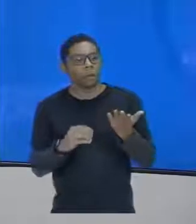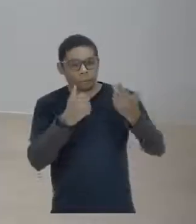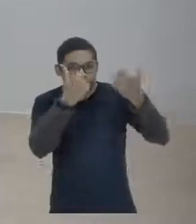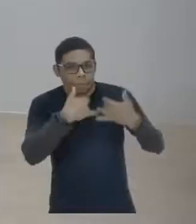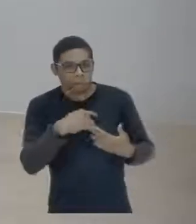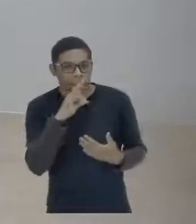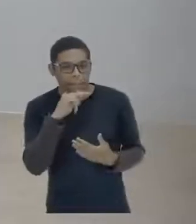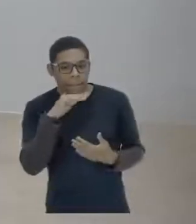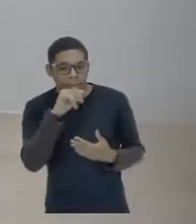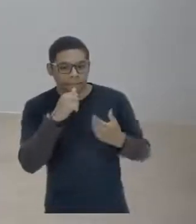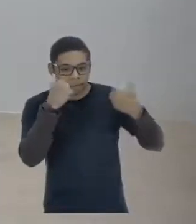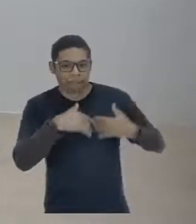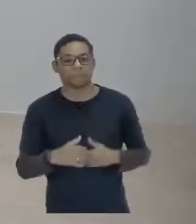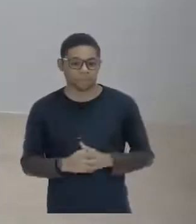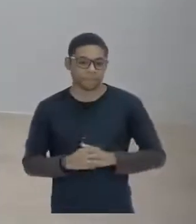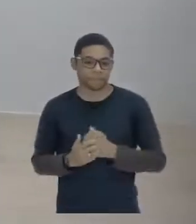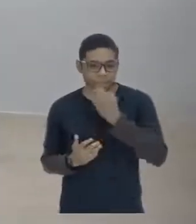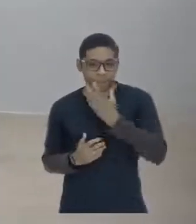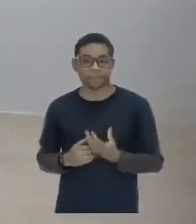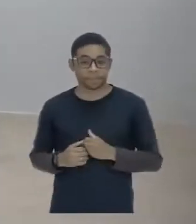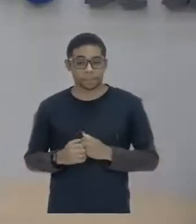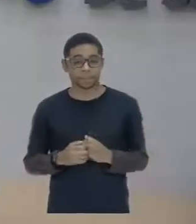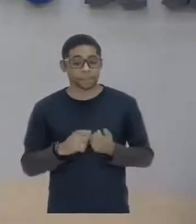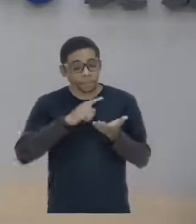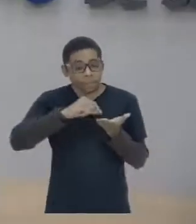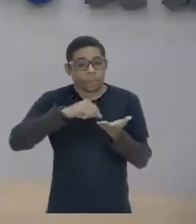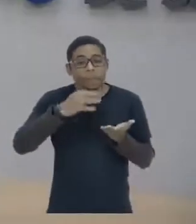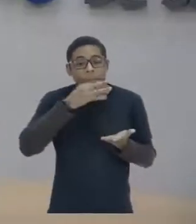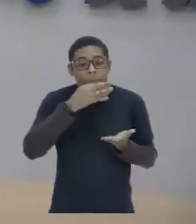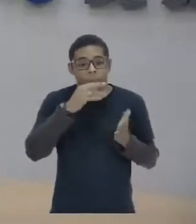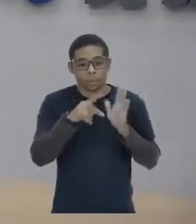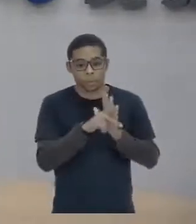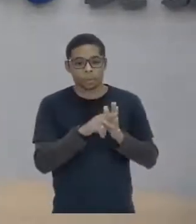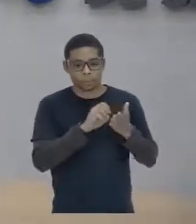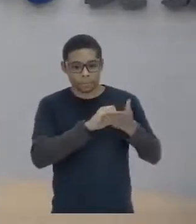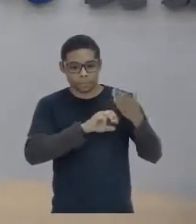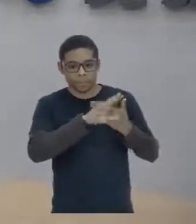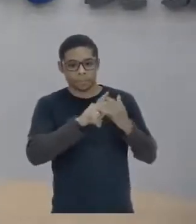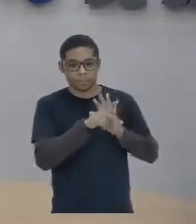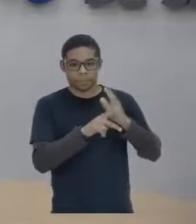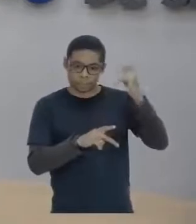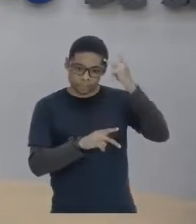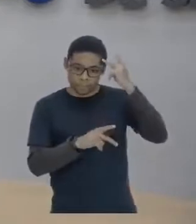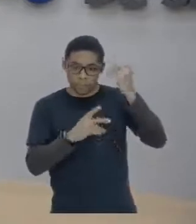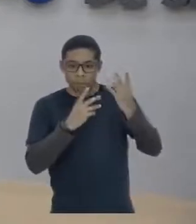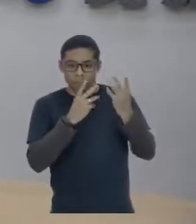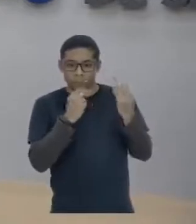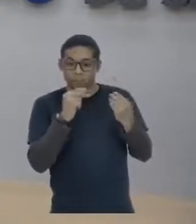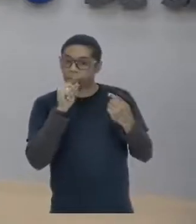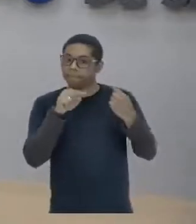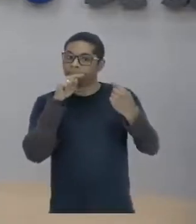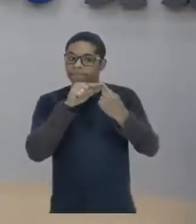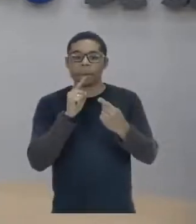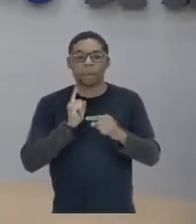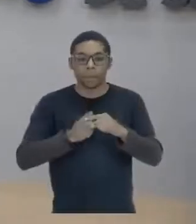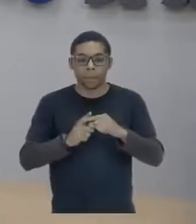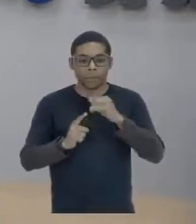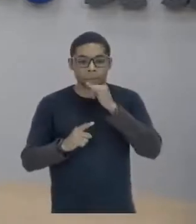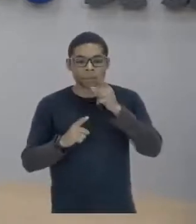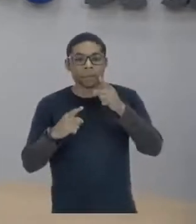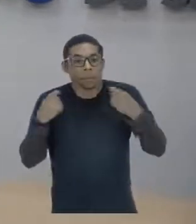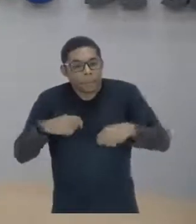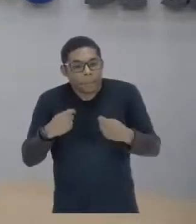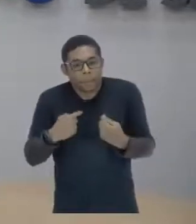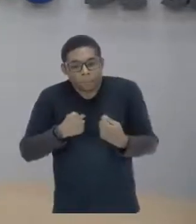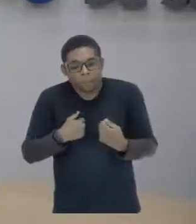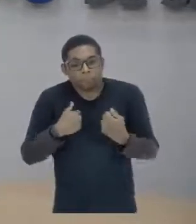Então, vamos lá, né? O artigo de opinião foi uma escolha do currículo do Estado de São Paulo, eu acho que muito assertiva, porque você tem que se